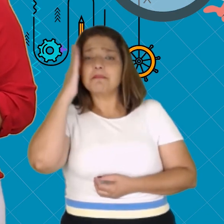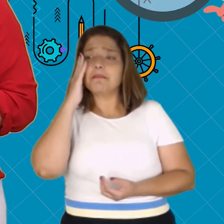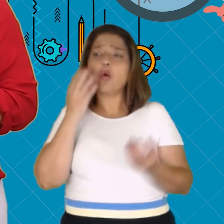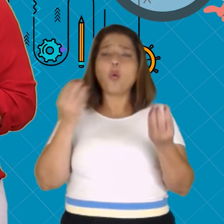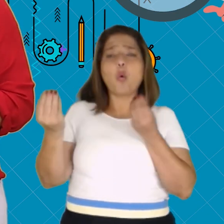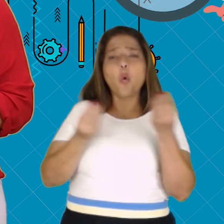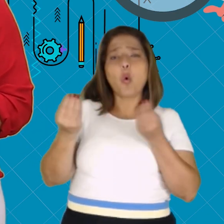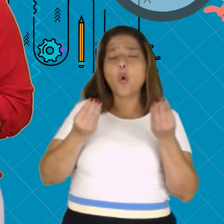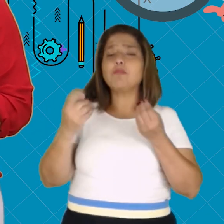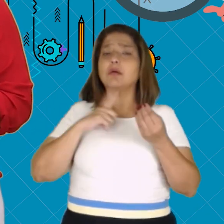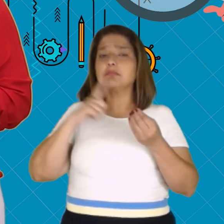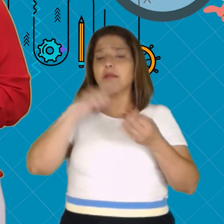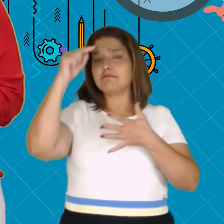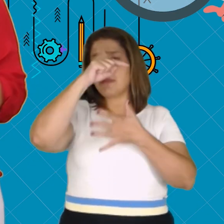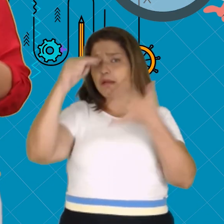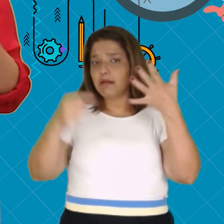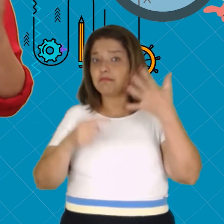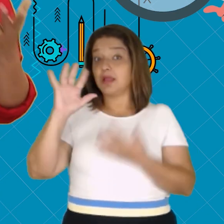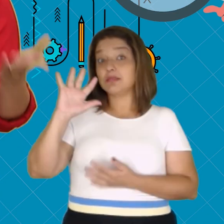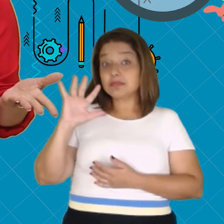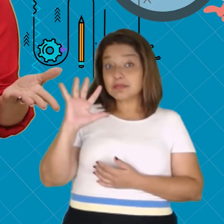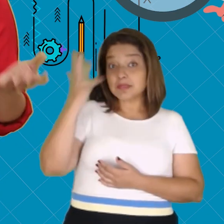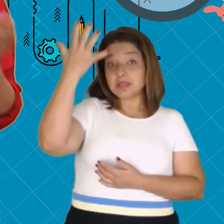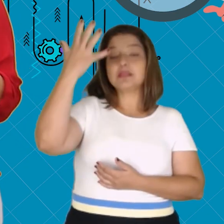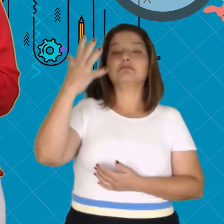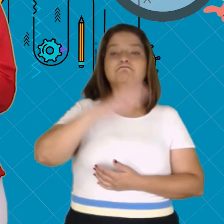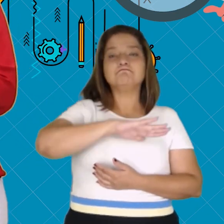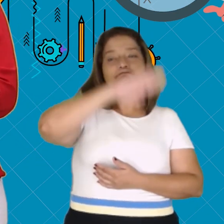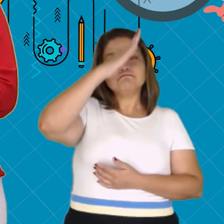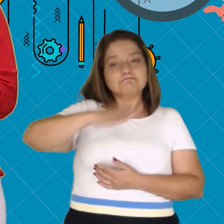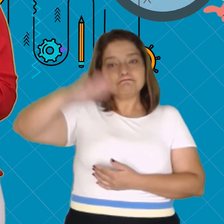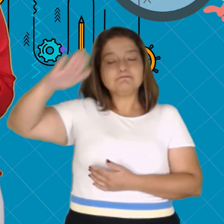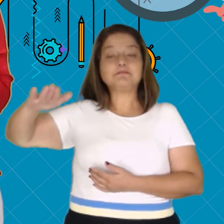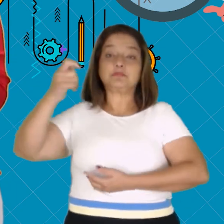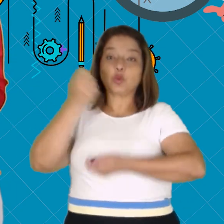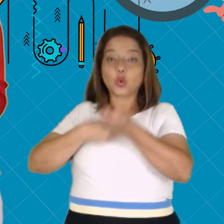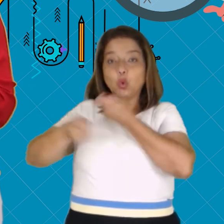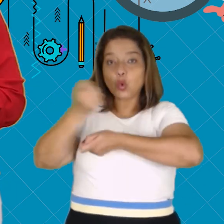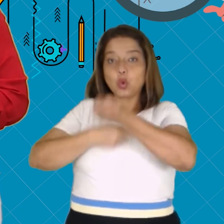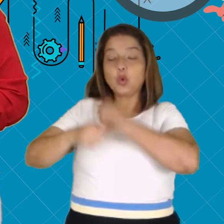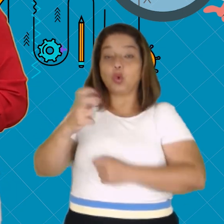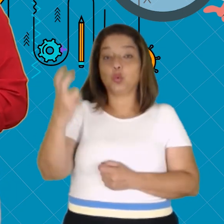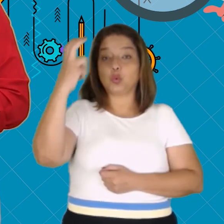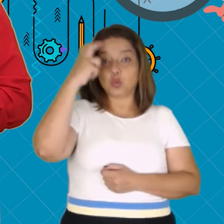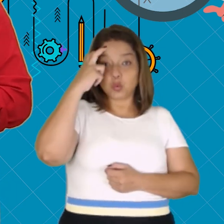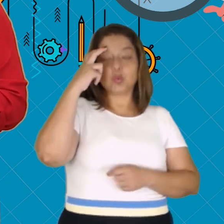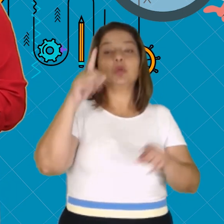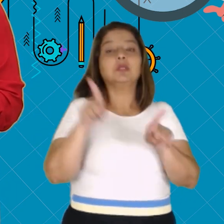em consideração aspectos como clima, relevo,